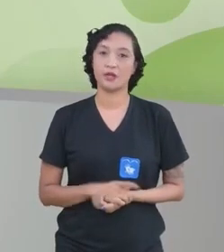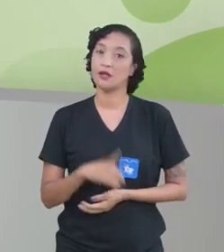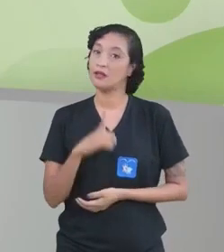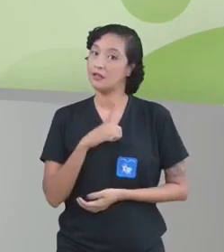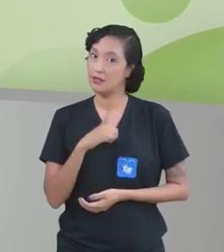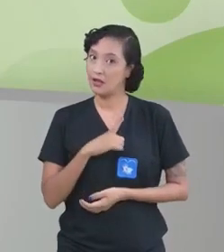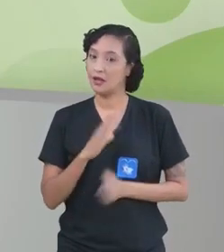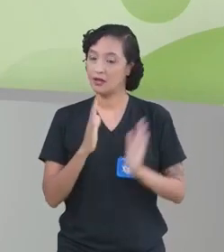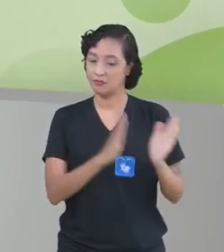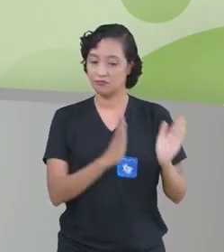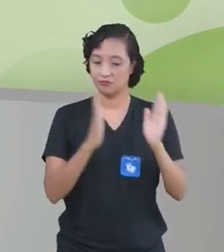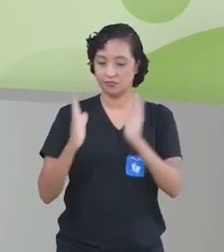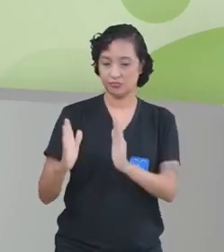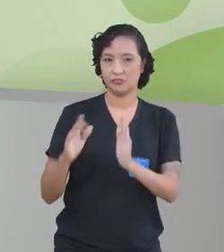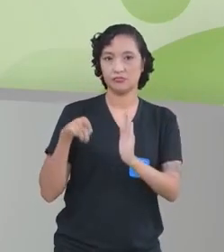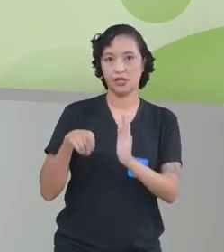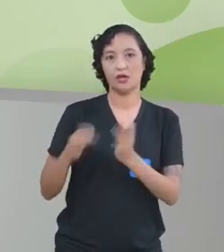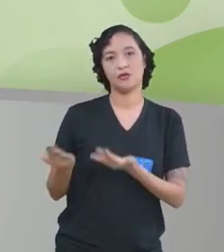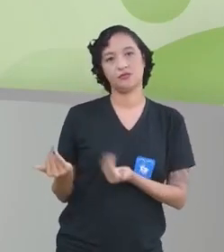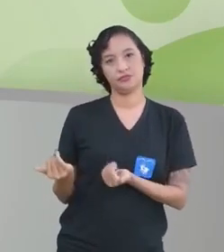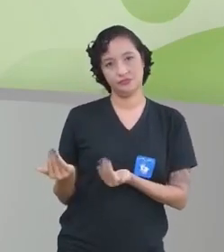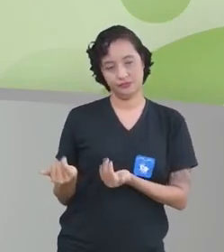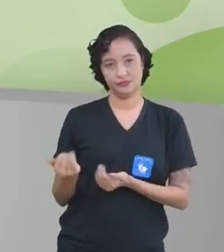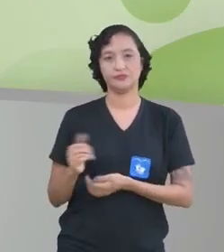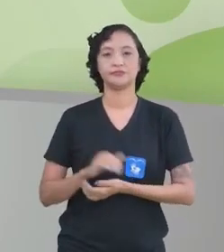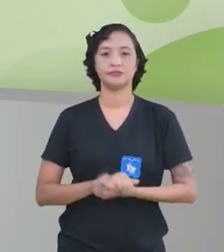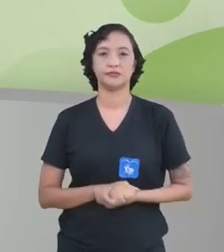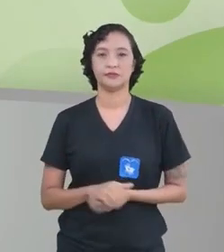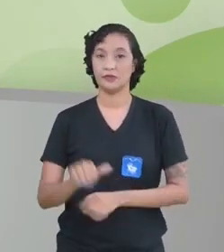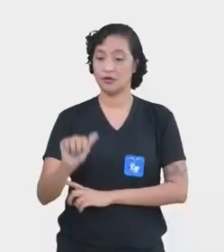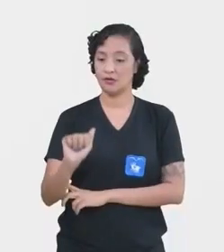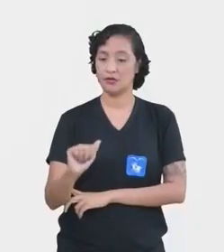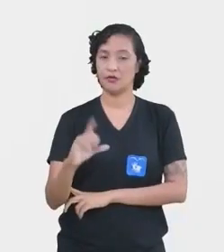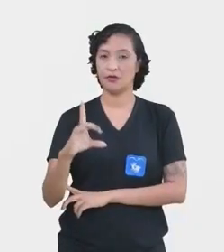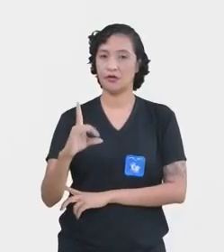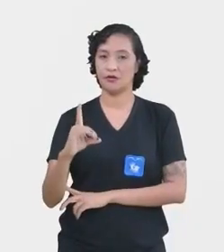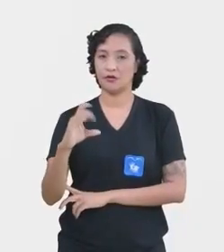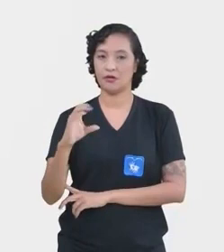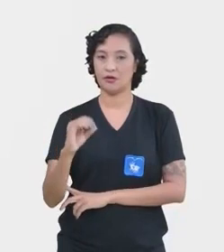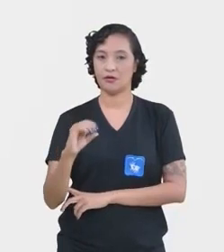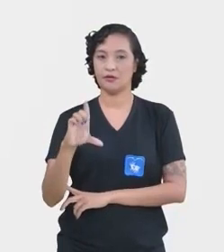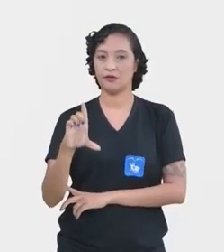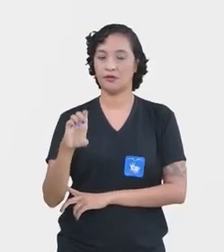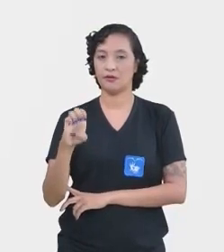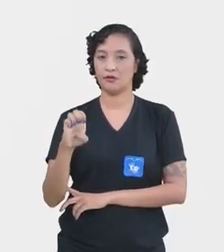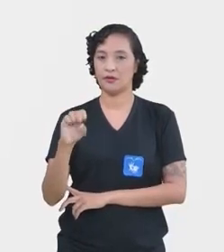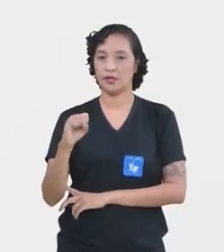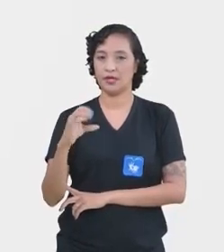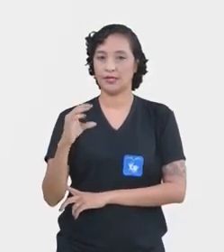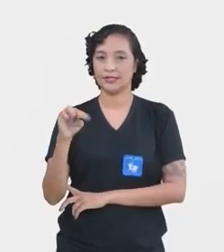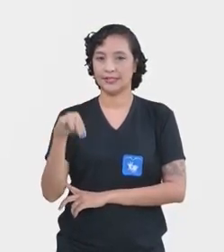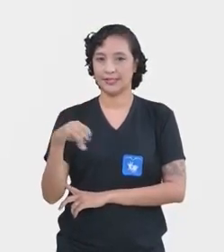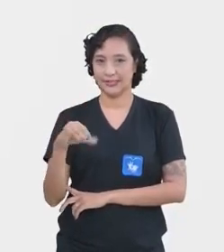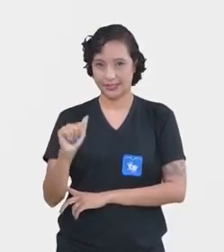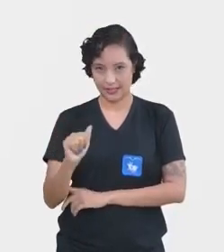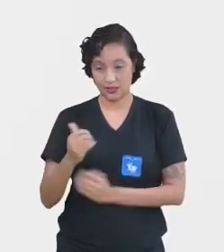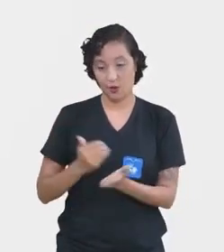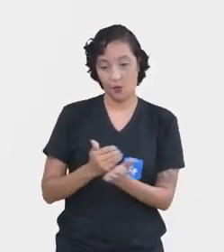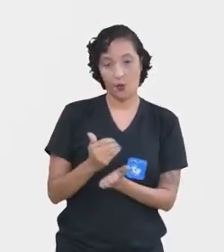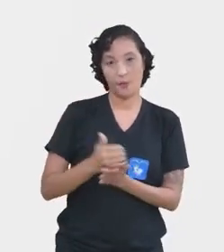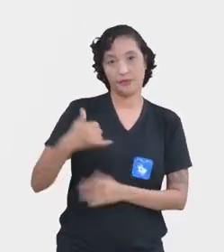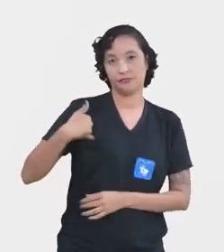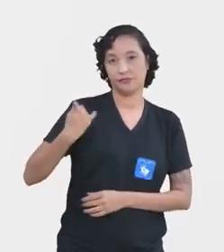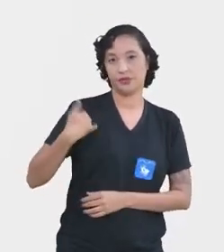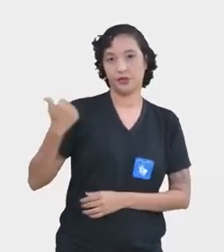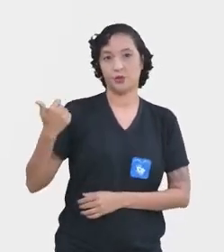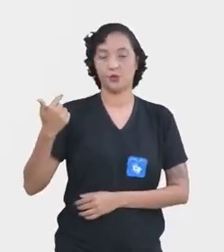a adolescência, tá bom? A adolescência, ela costuma ir dos 12 anos